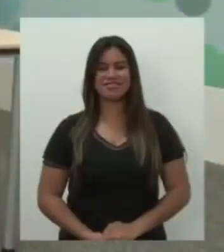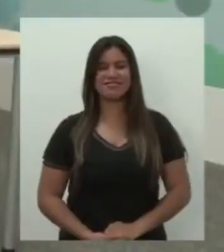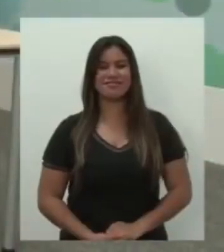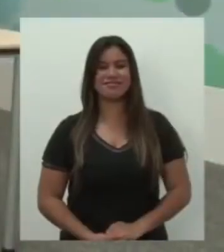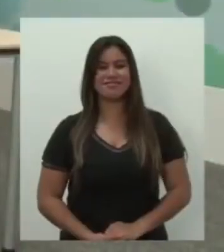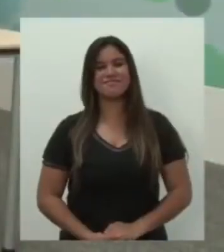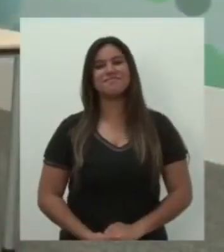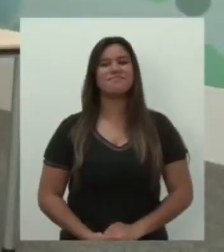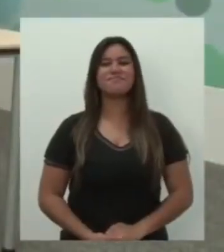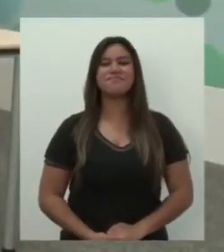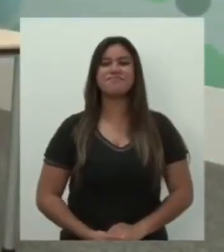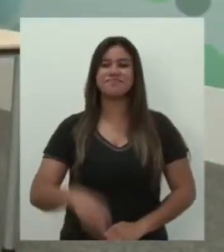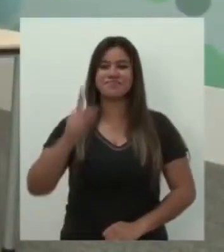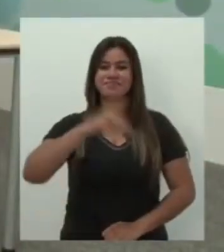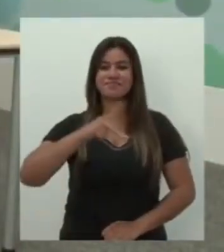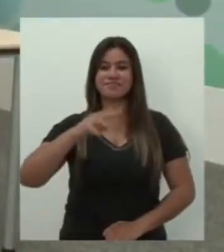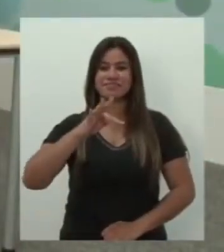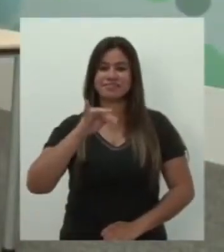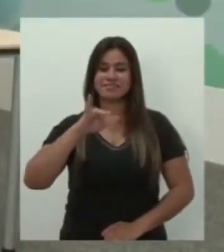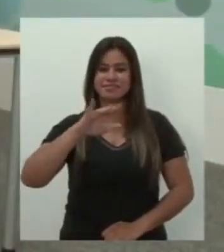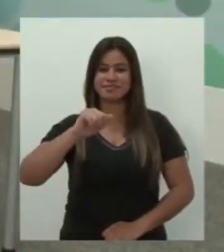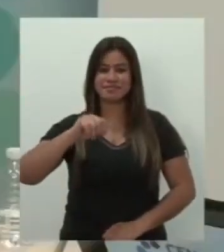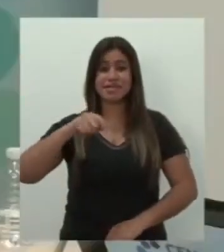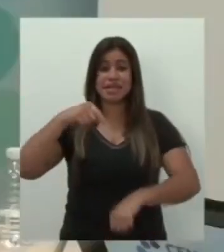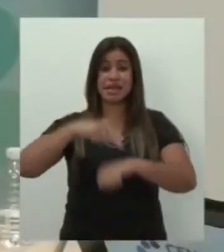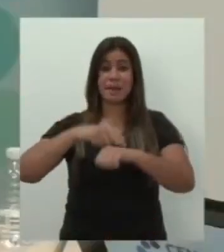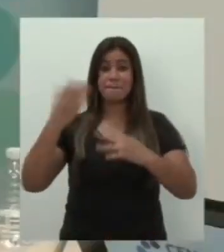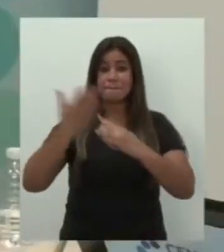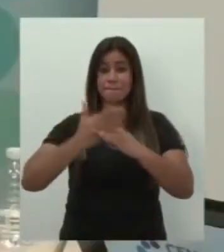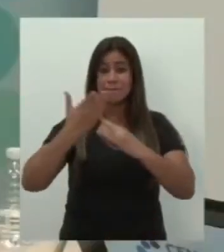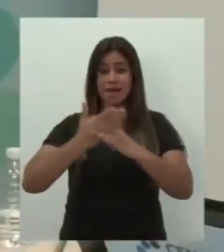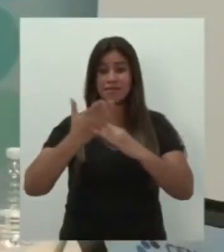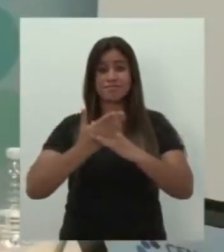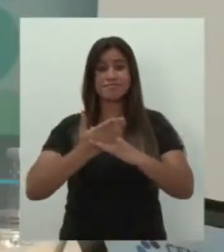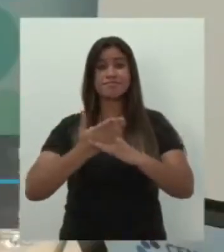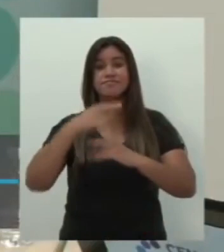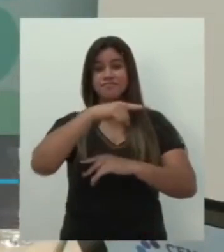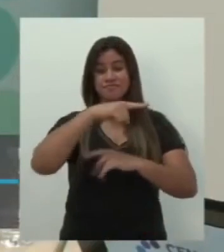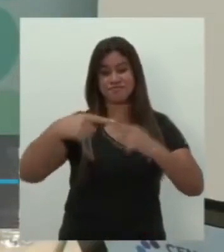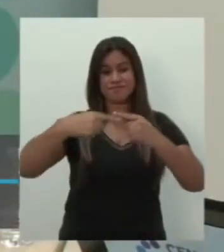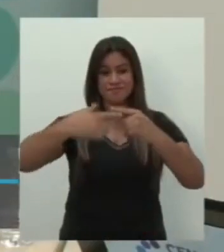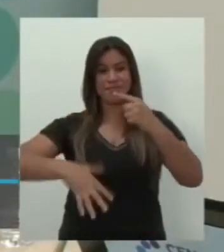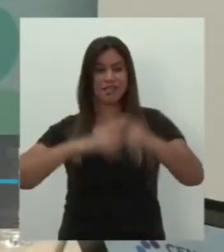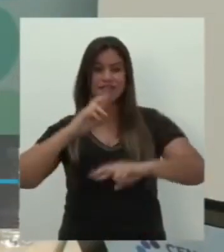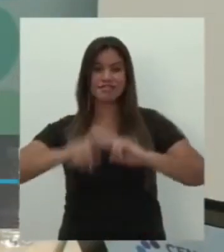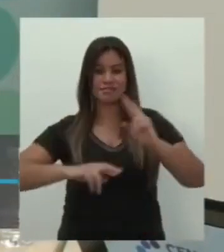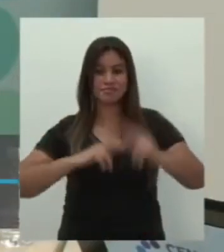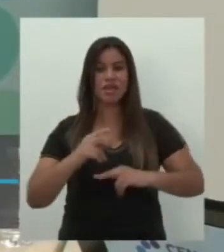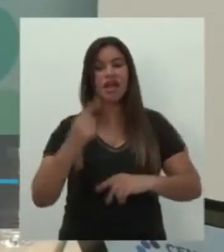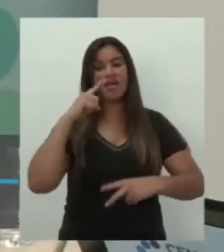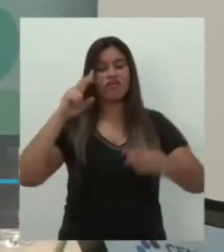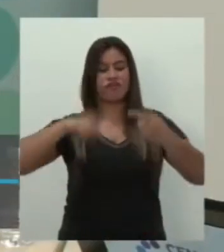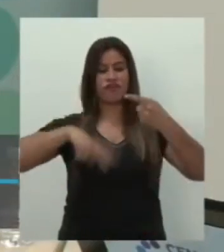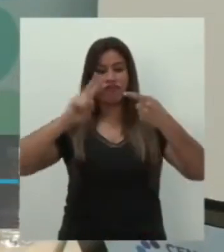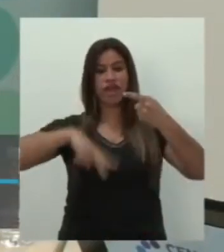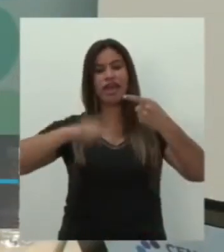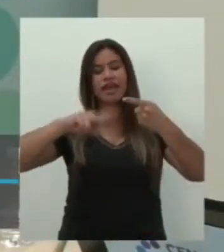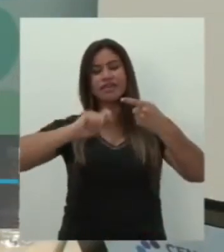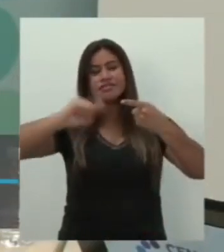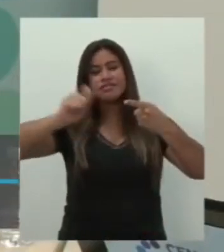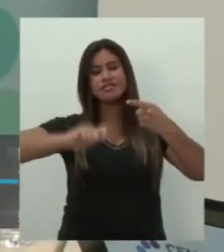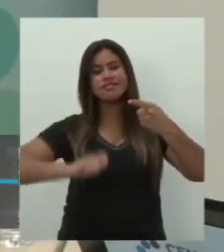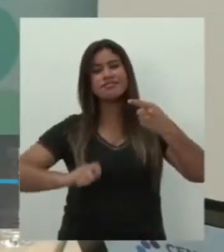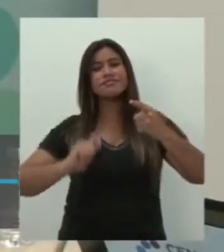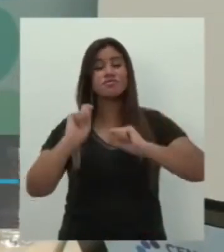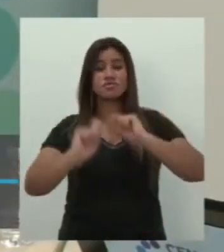Professora Tayana, aqui no nosso intervalo, né, que não é intervalo da participação de vocês, né, a gente sempre vendo o que vocês estão escrevendo,